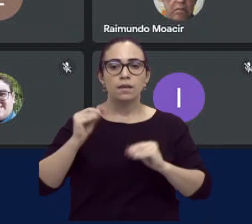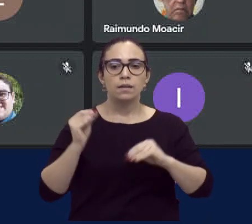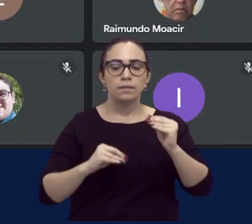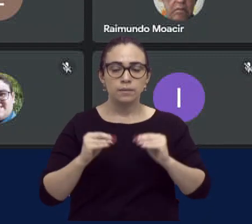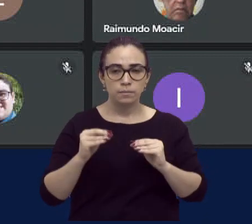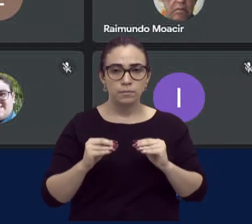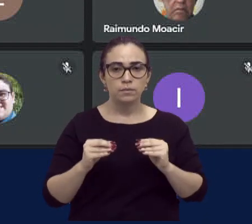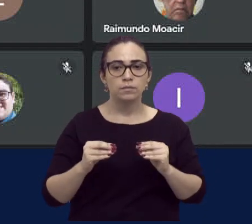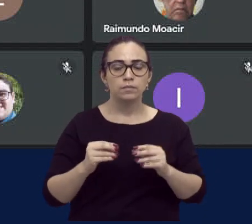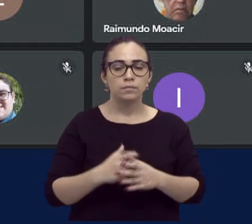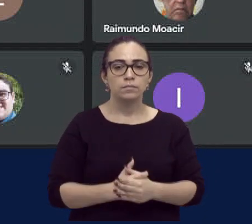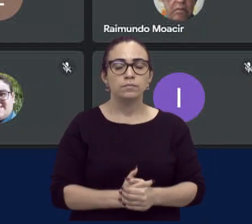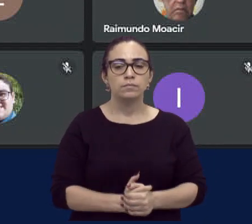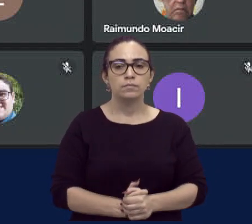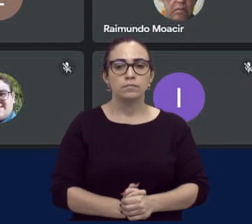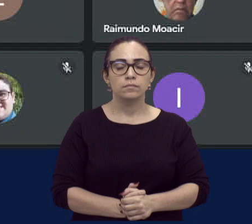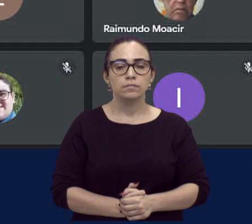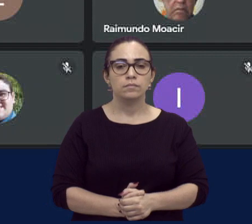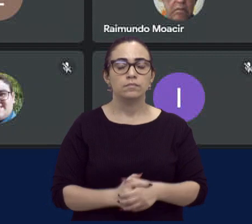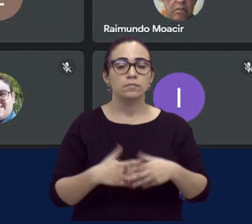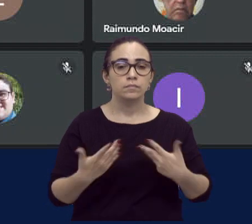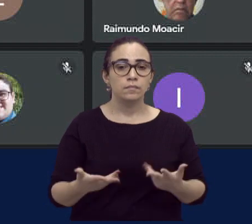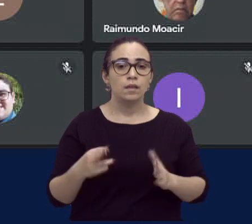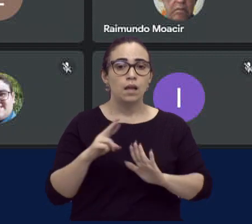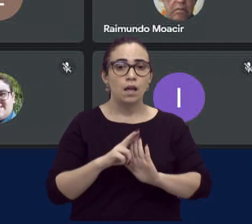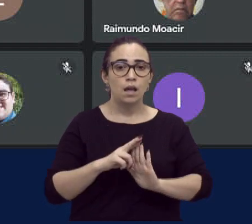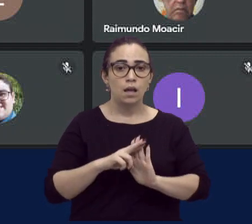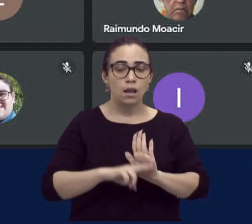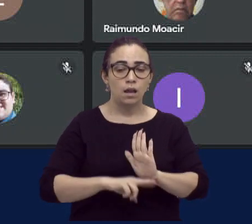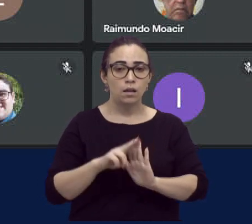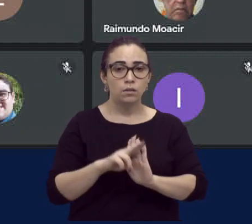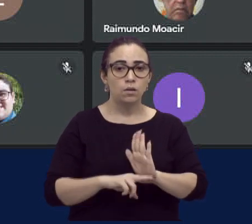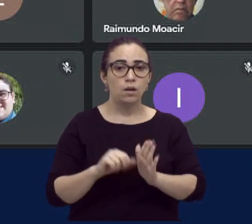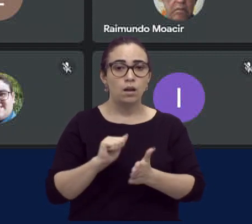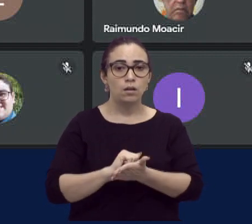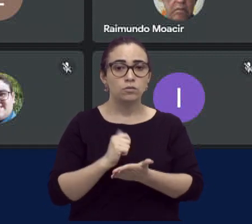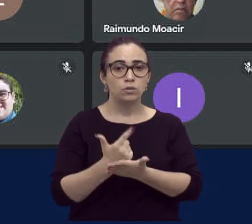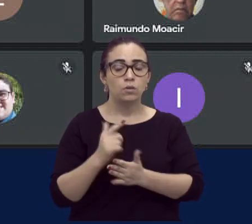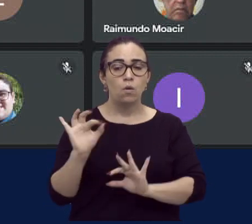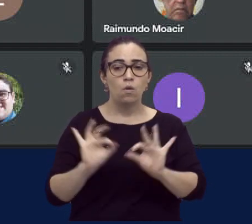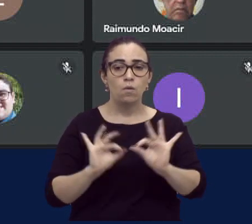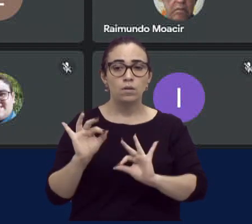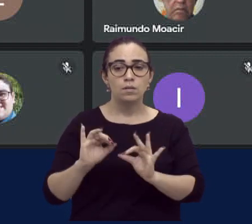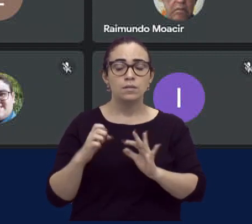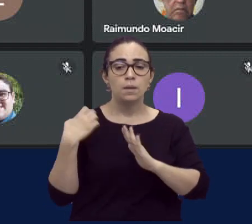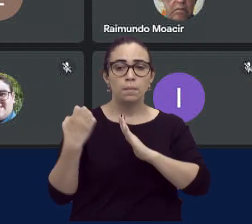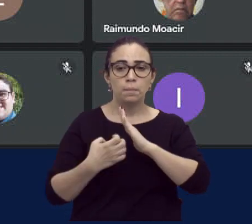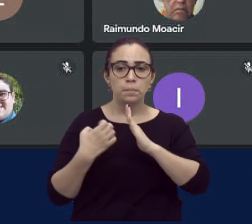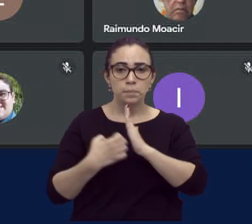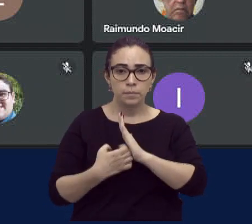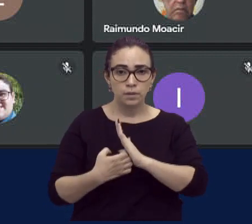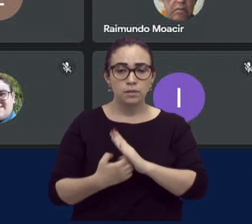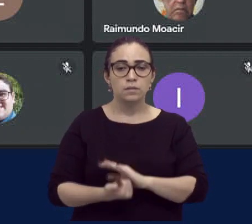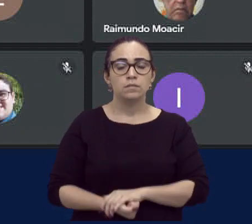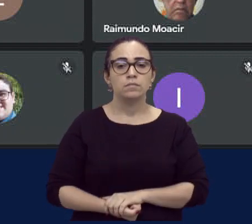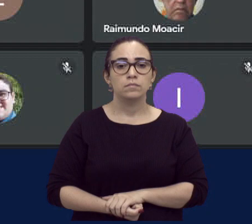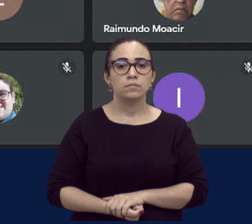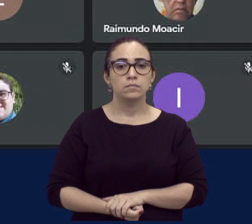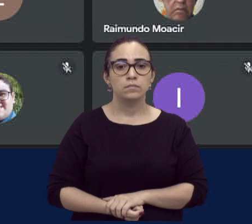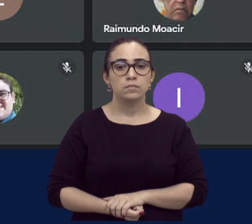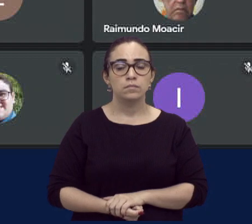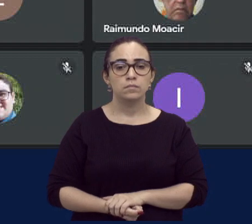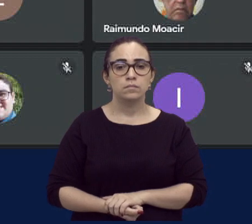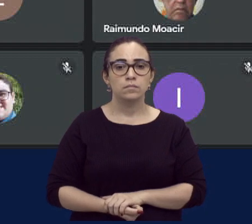aí. Então, relatórios e agendas são pontos chaves na organização da empresa. E ocorrem eventos